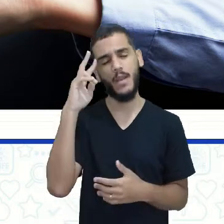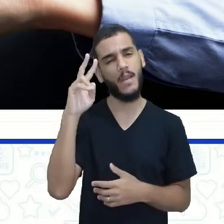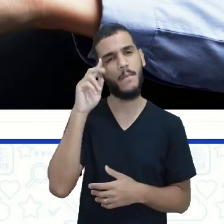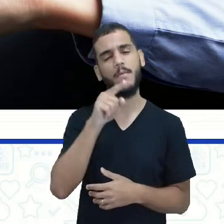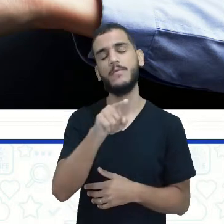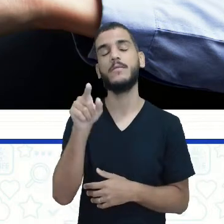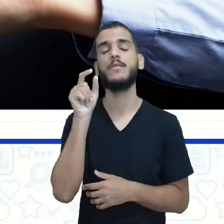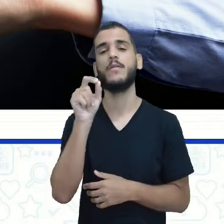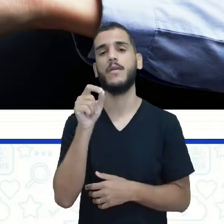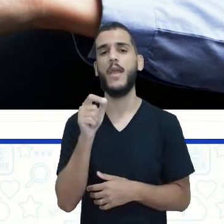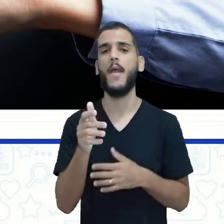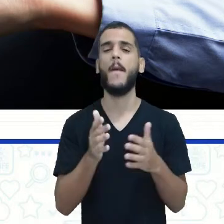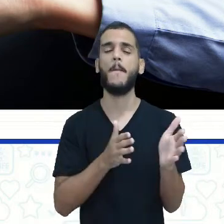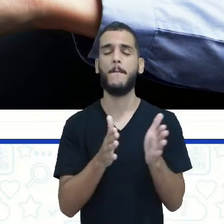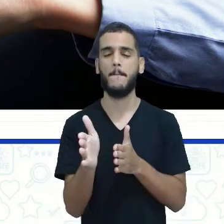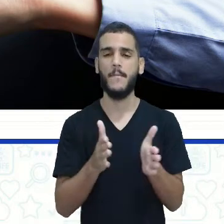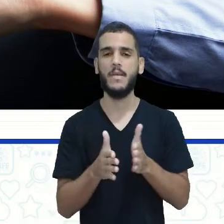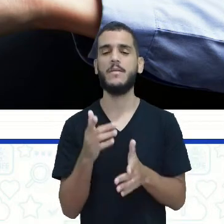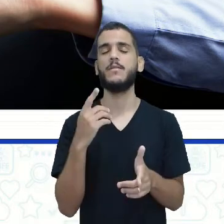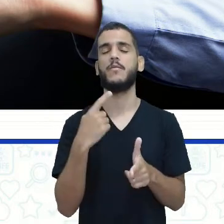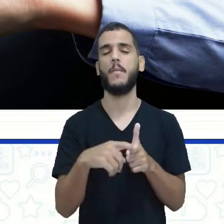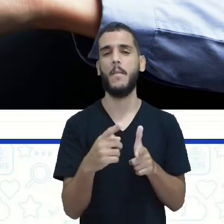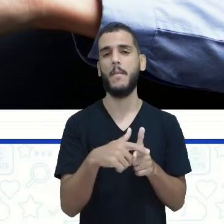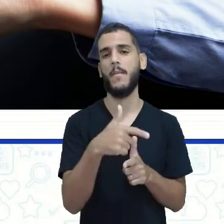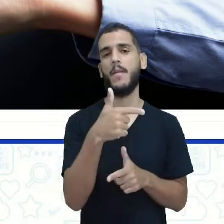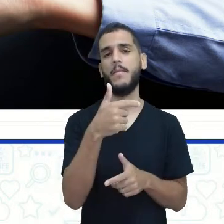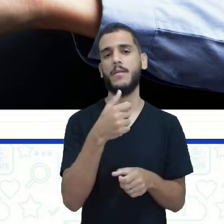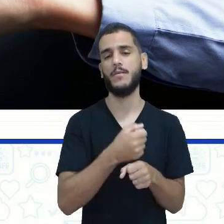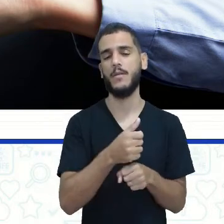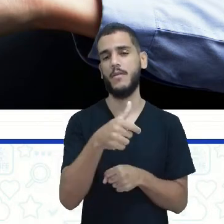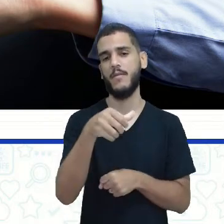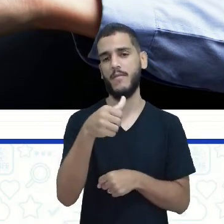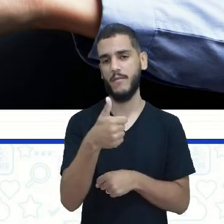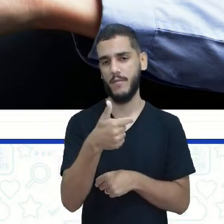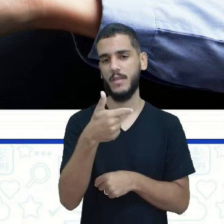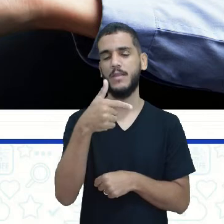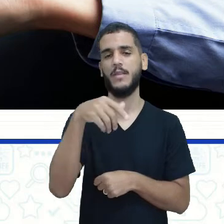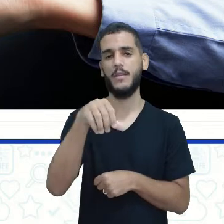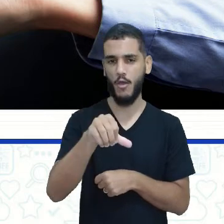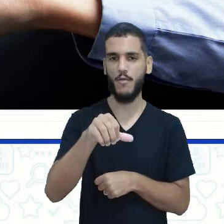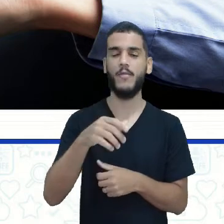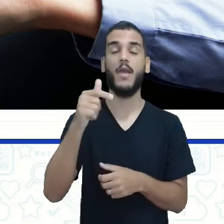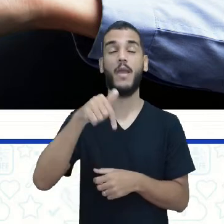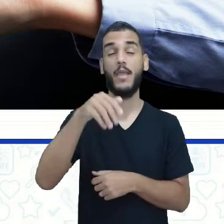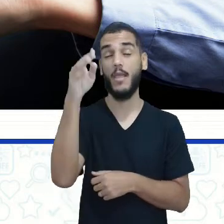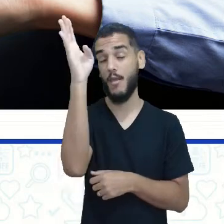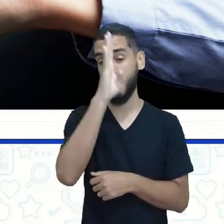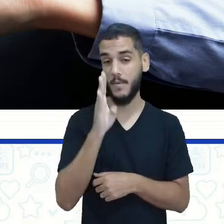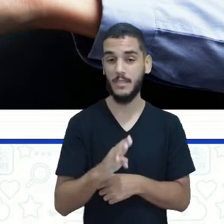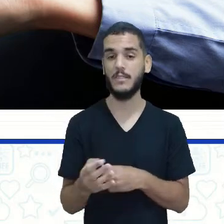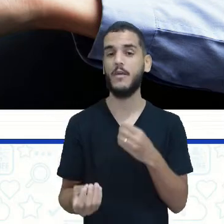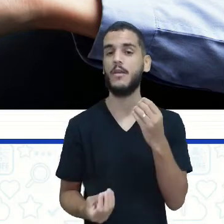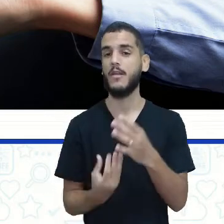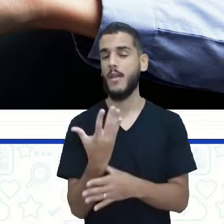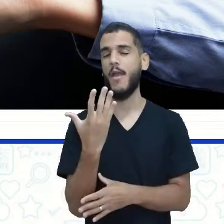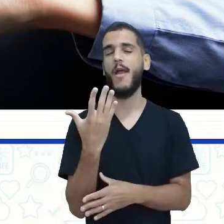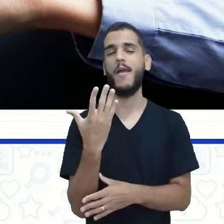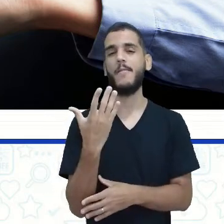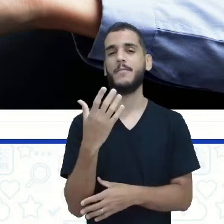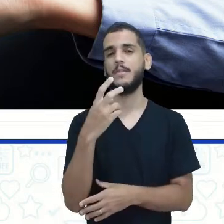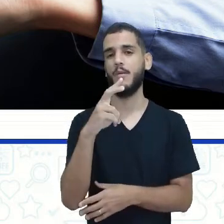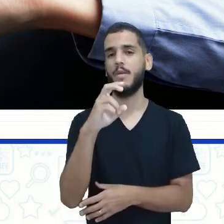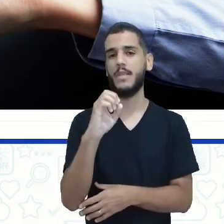a vocês que na época da crise de 29, o Brasil produzia 53% de todo o